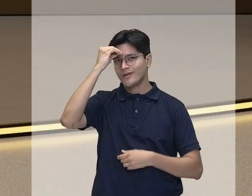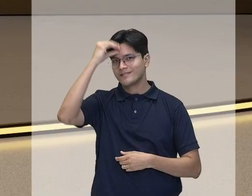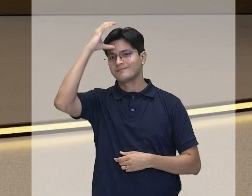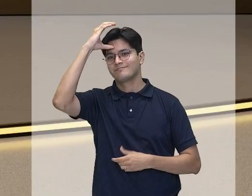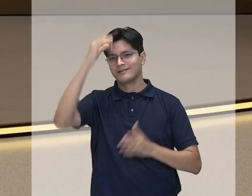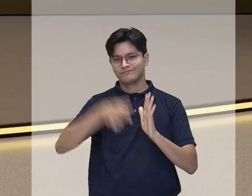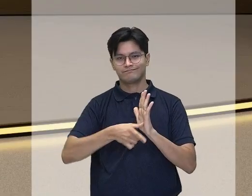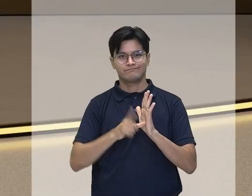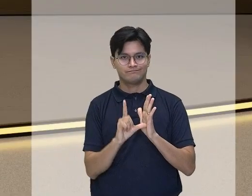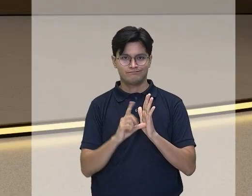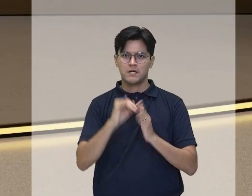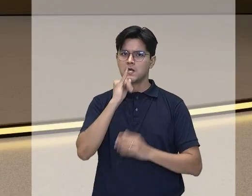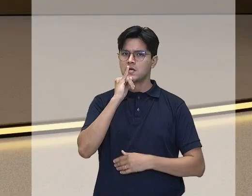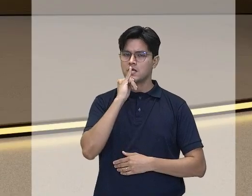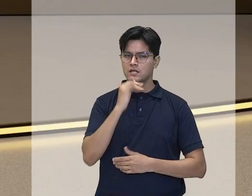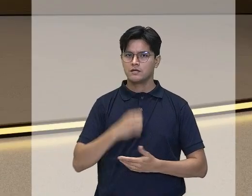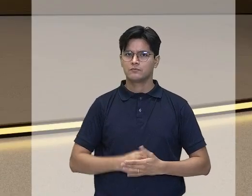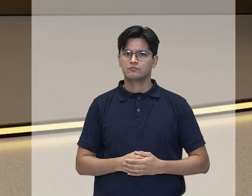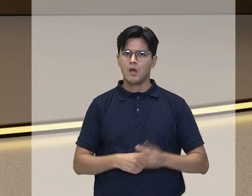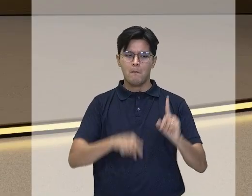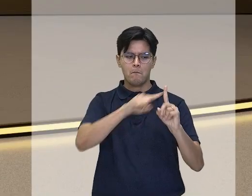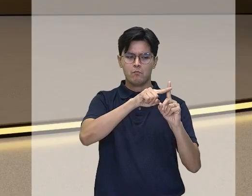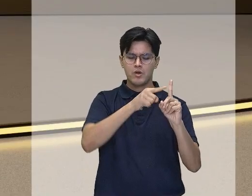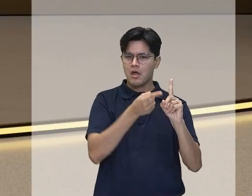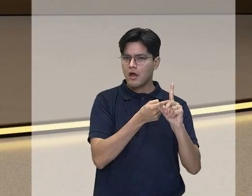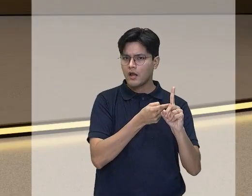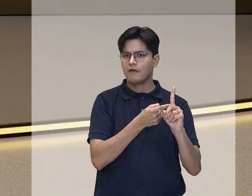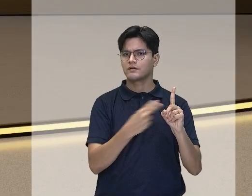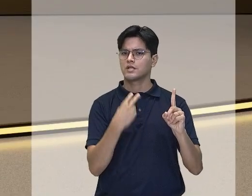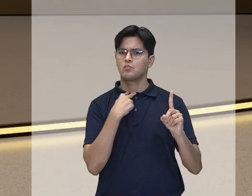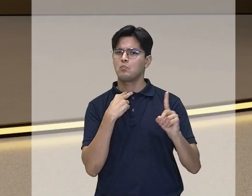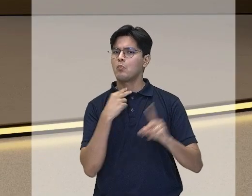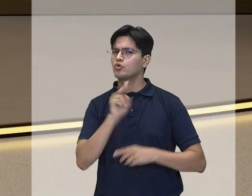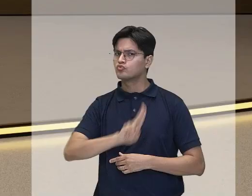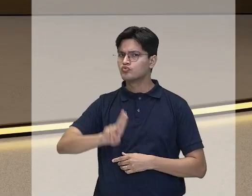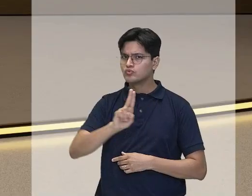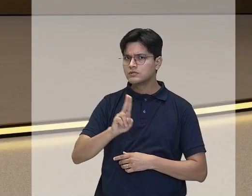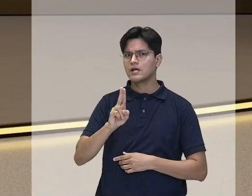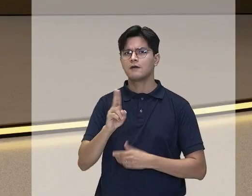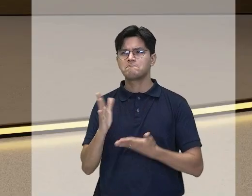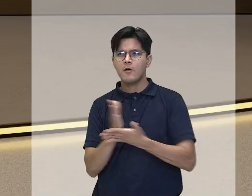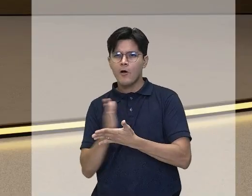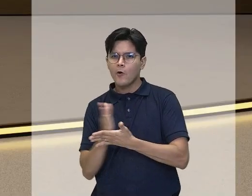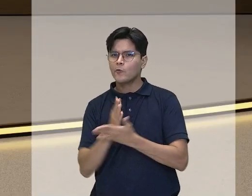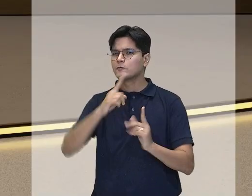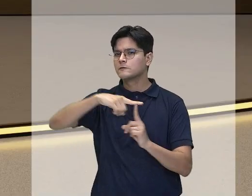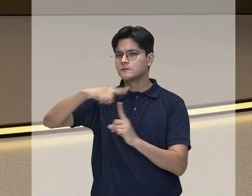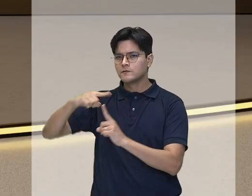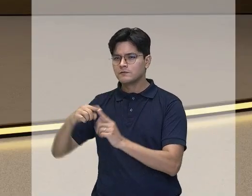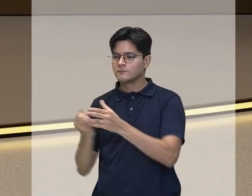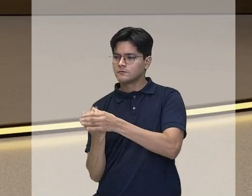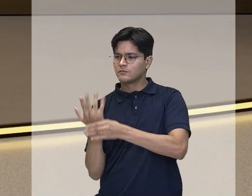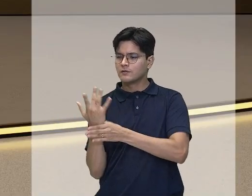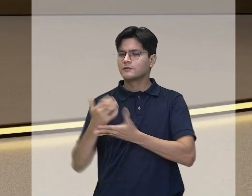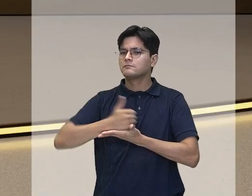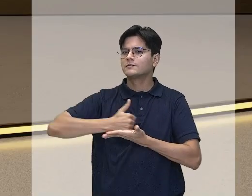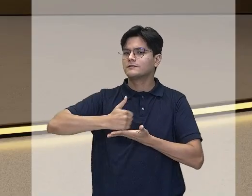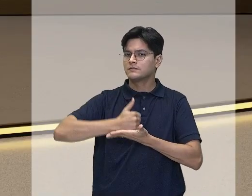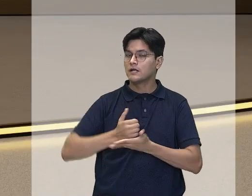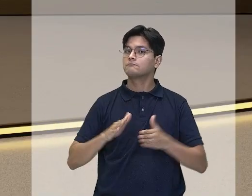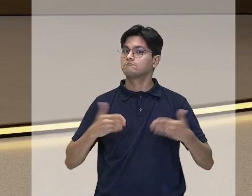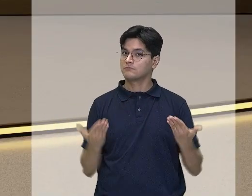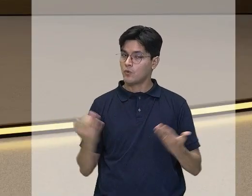que a grávida, por exemplo, não pode, né, fazer uso desse medicamento. É importante a gente saber isso também, tá certo? Então